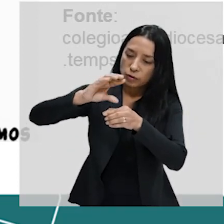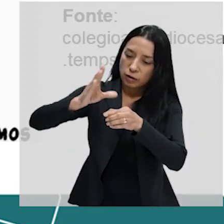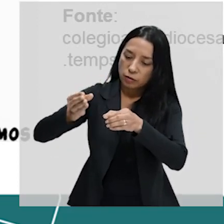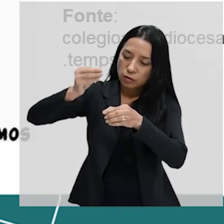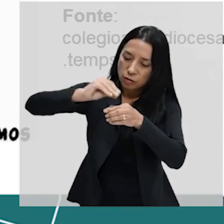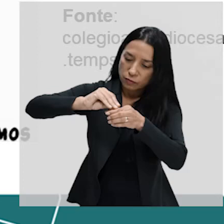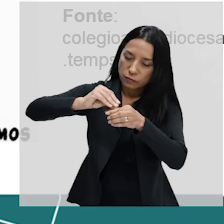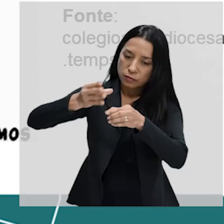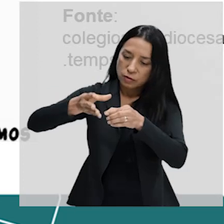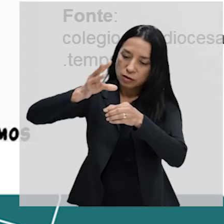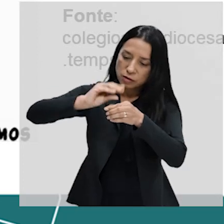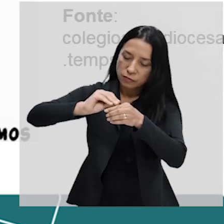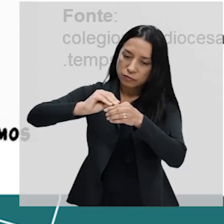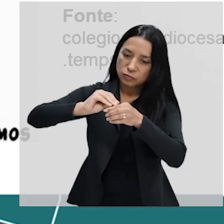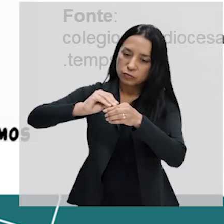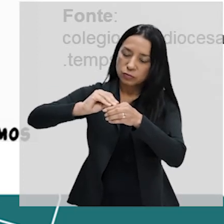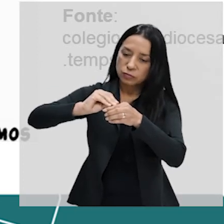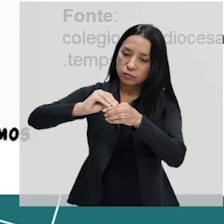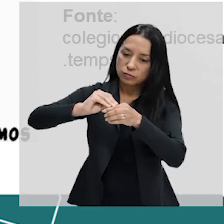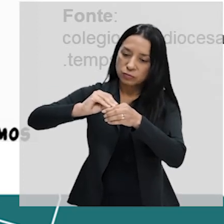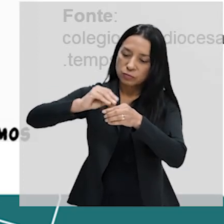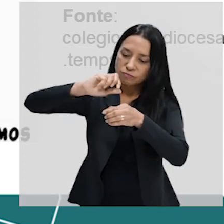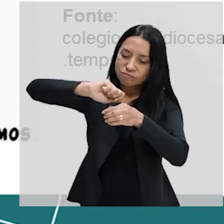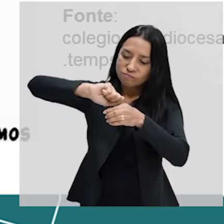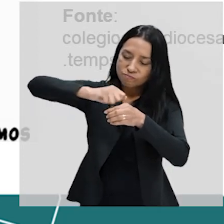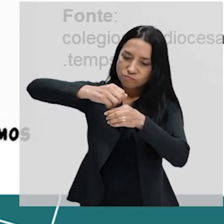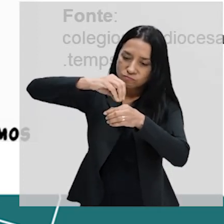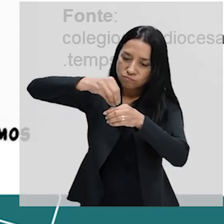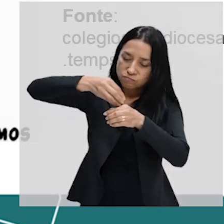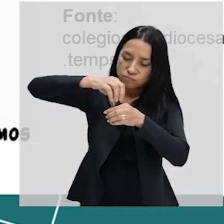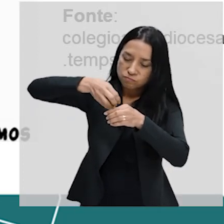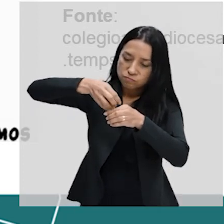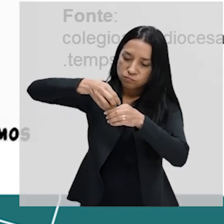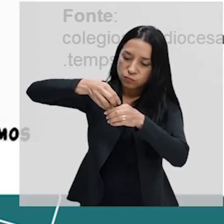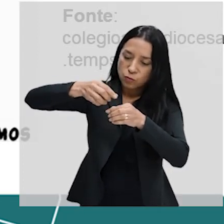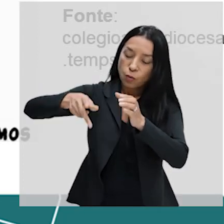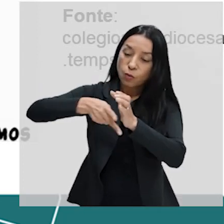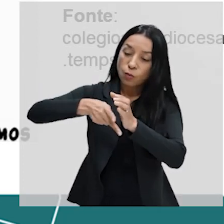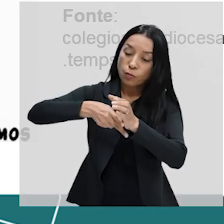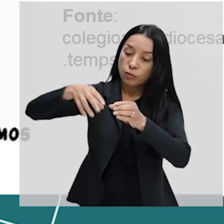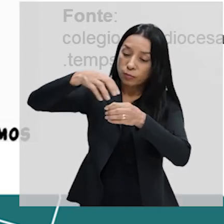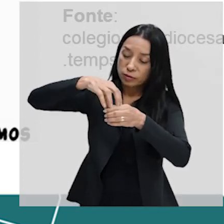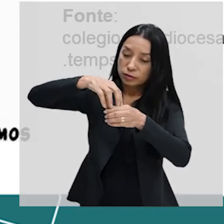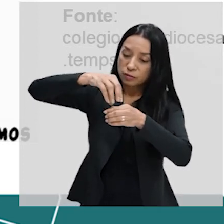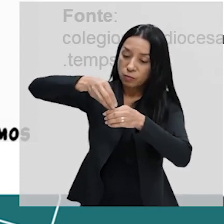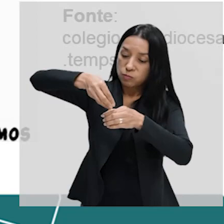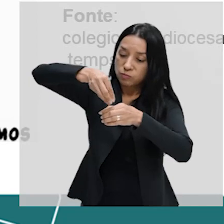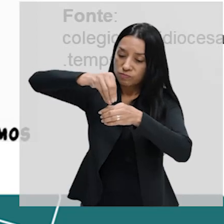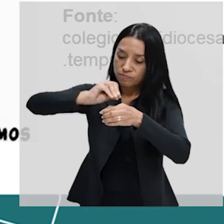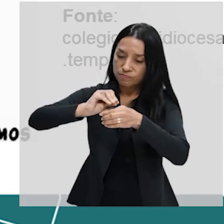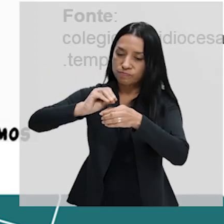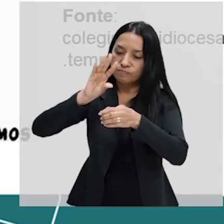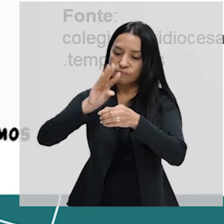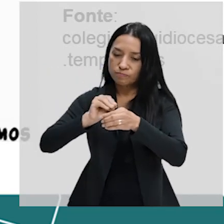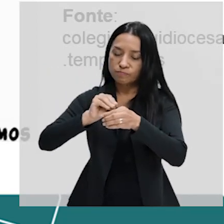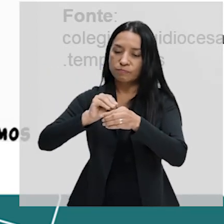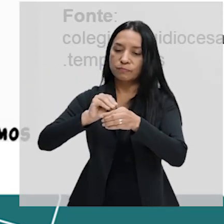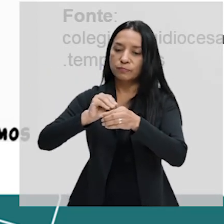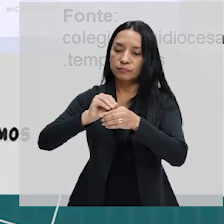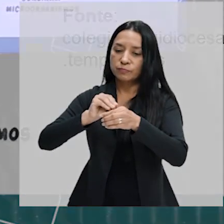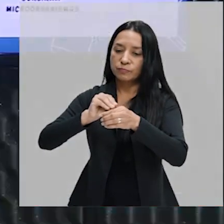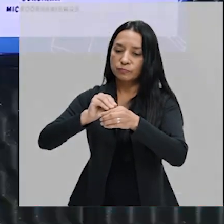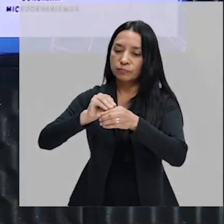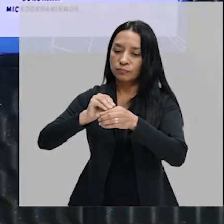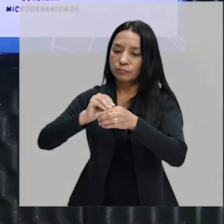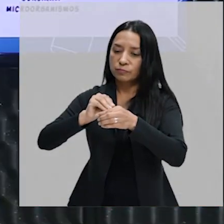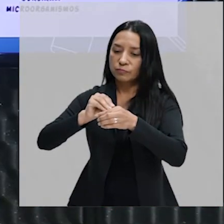fechou hermeticamente. Ou seja, ele lacrou com o próprio material do tubo aqui, né? Do tubo de vidro. E